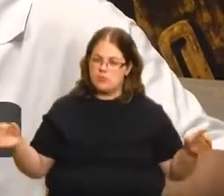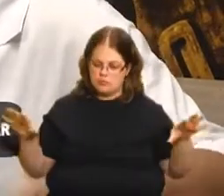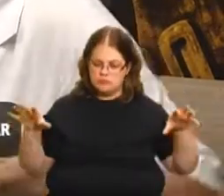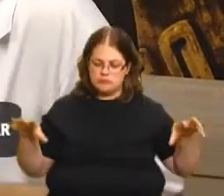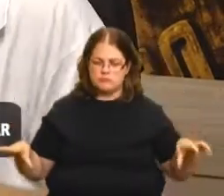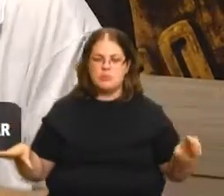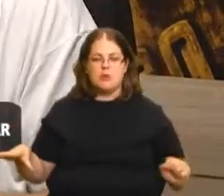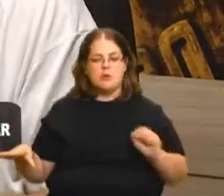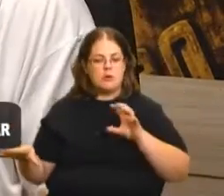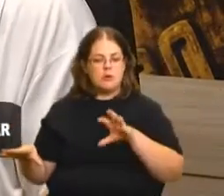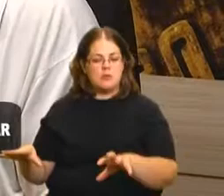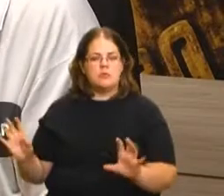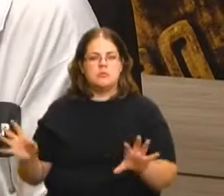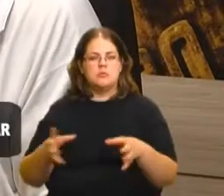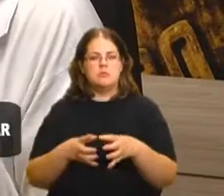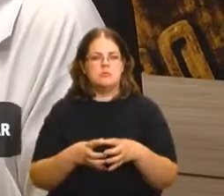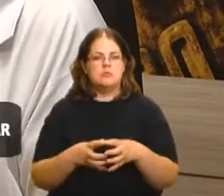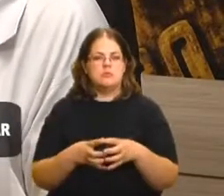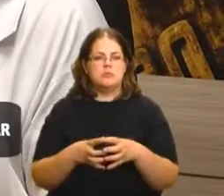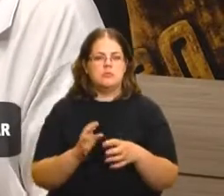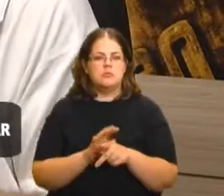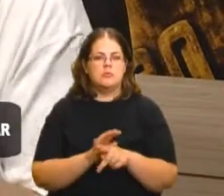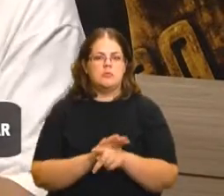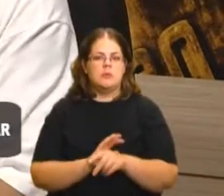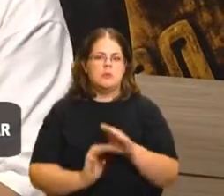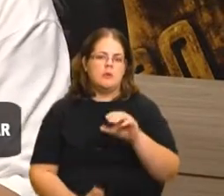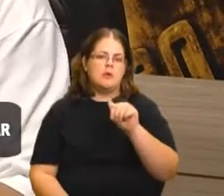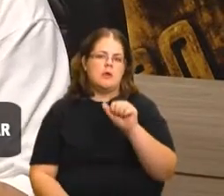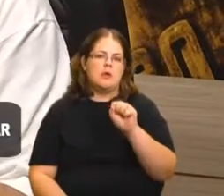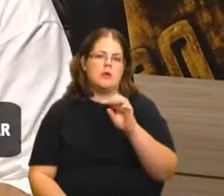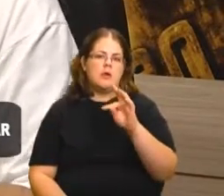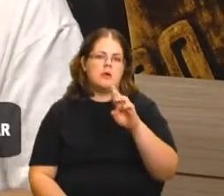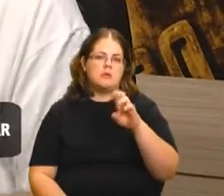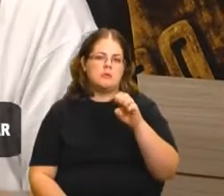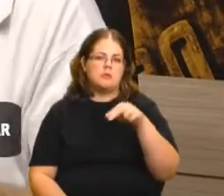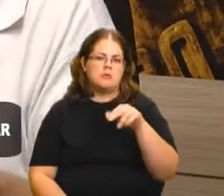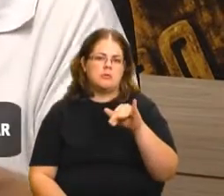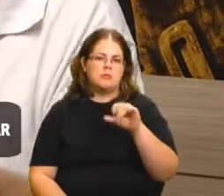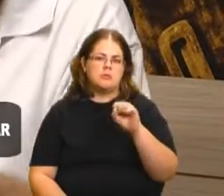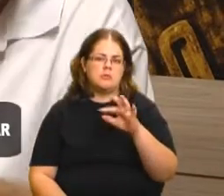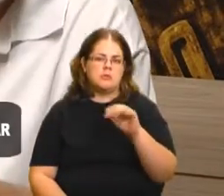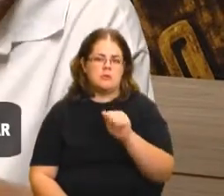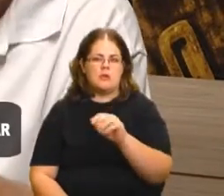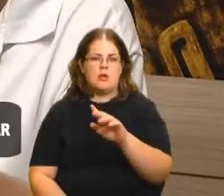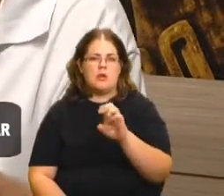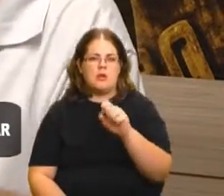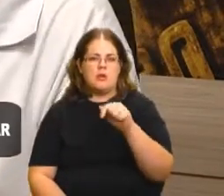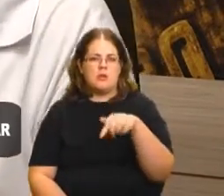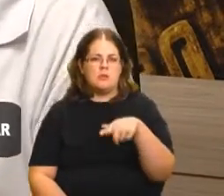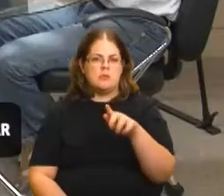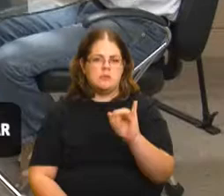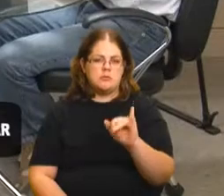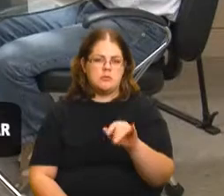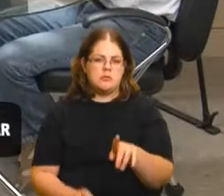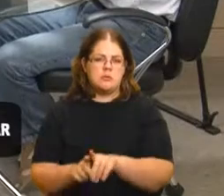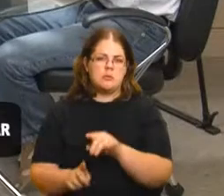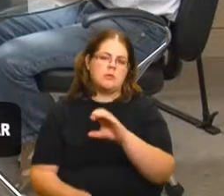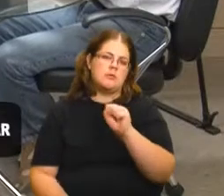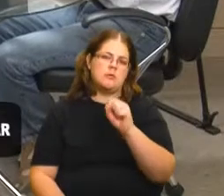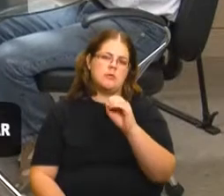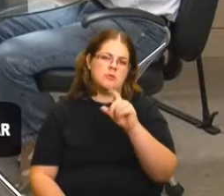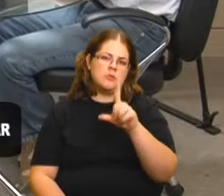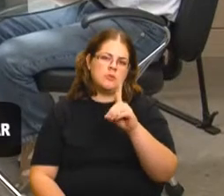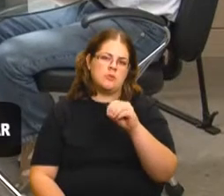digamos assim, o chamado grupo castelista ou grupo da ESG, e às vezes chamava esse grupo também de Sorbonne, porque eram